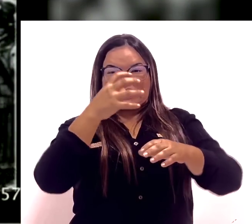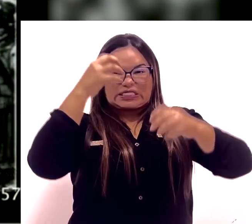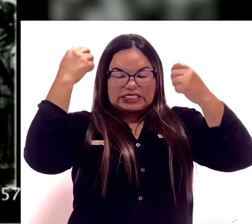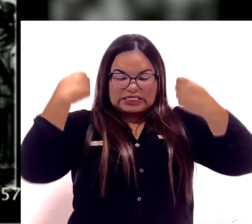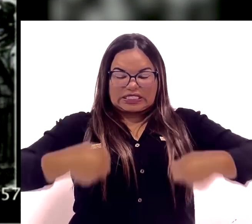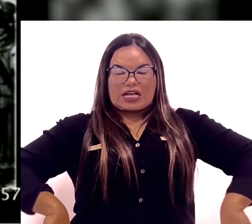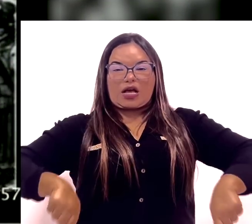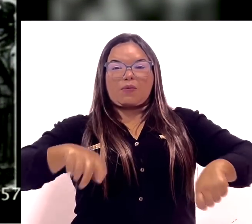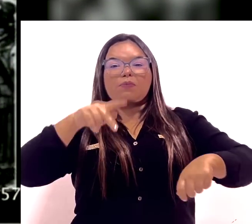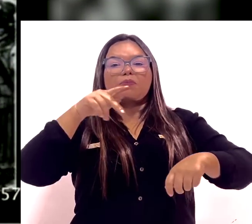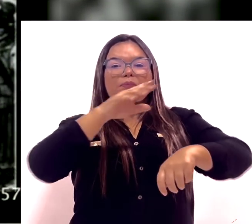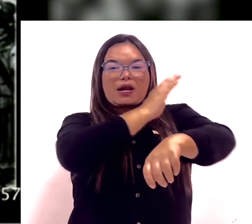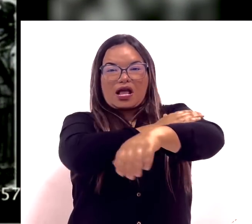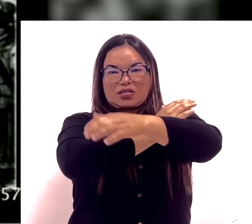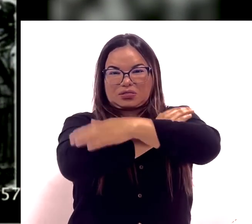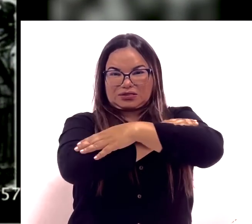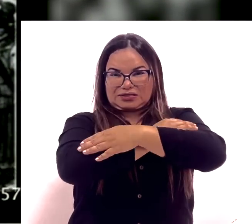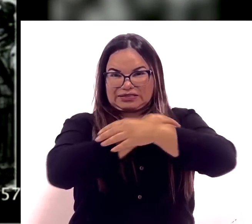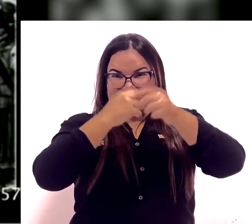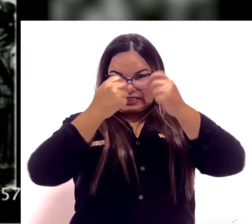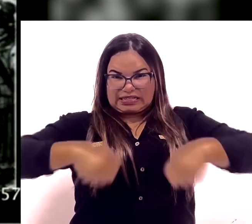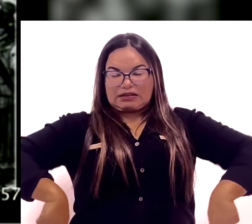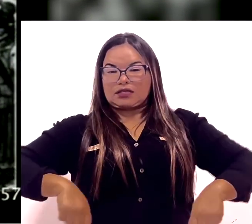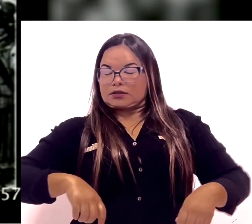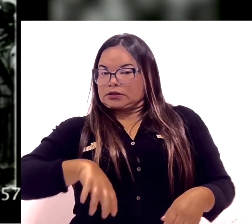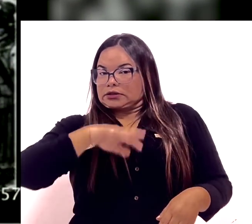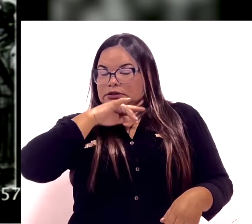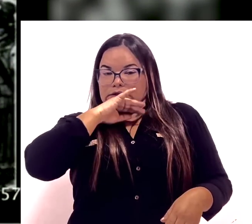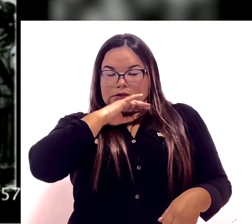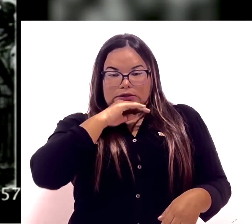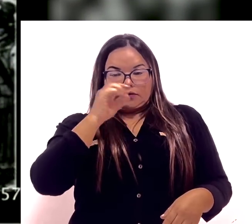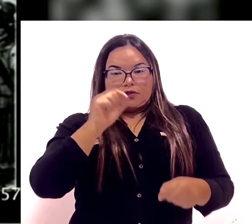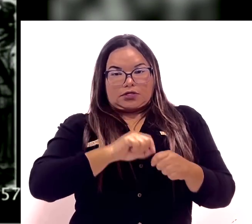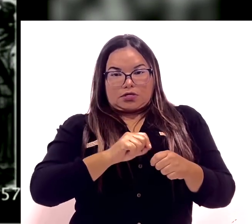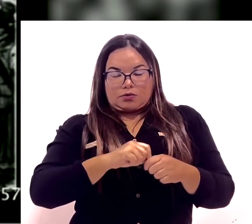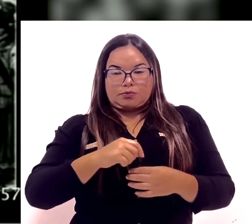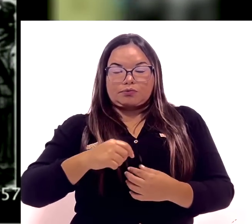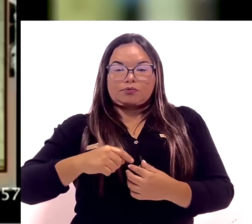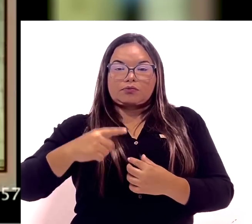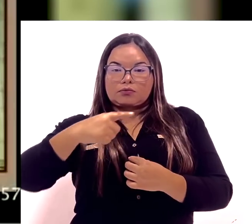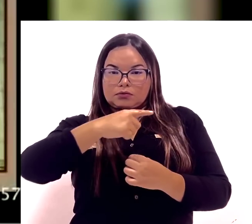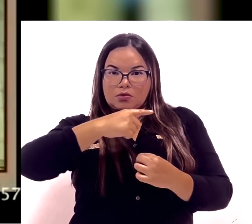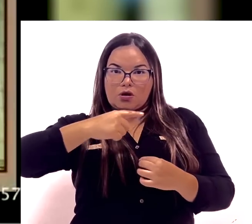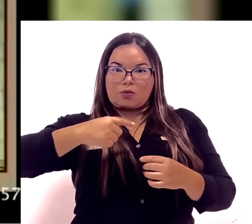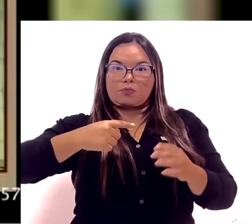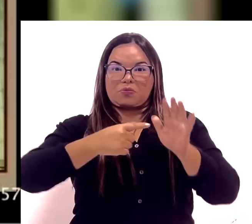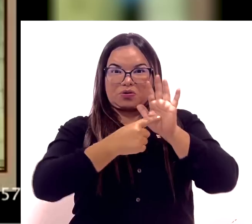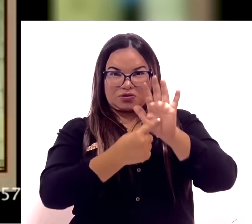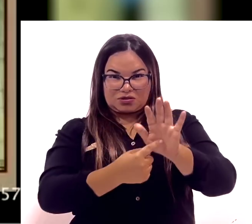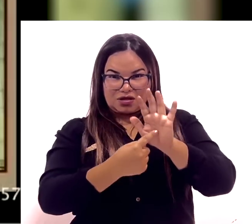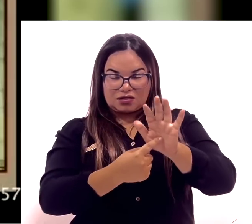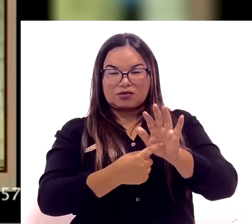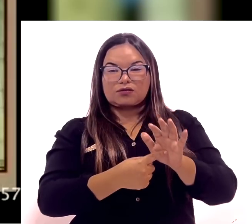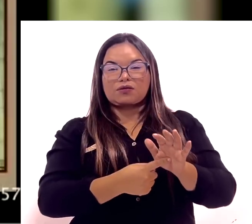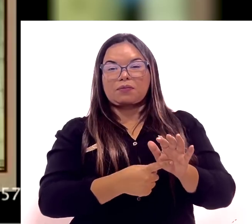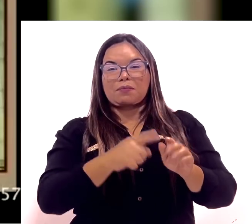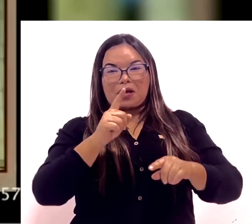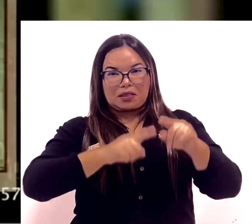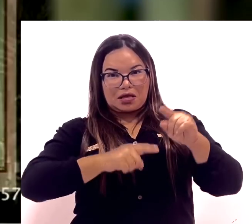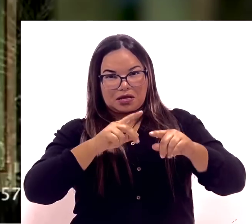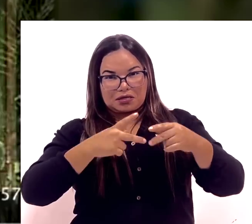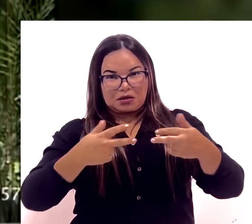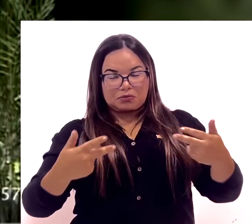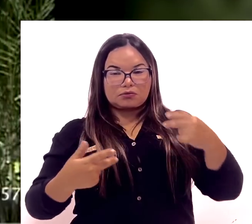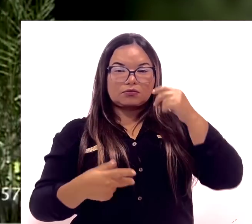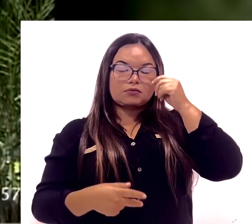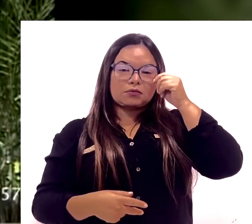braços. Muito cruel o que eles faziam. Esta é uma representação das piras, as estacas da Inquisição, e